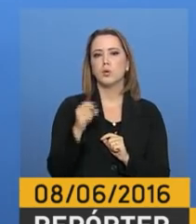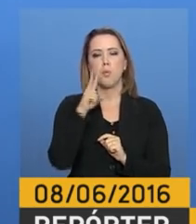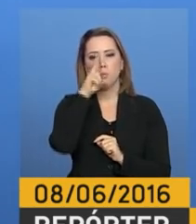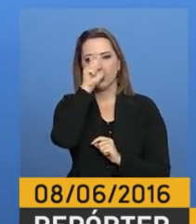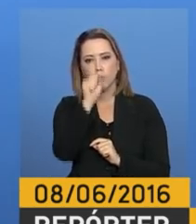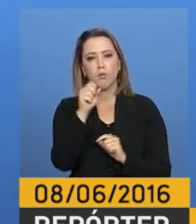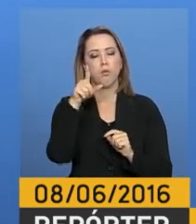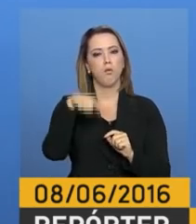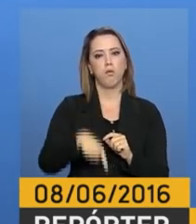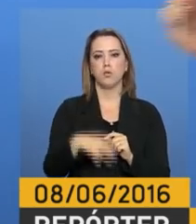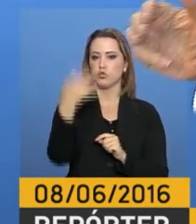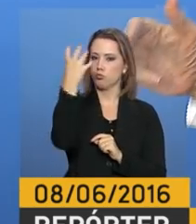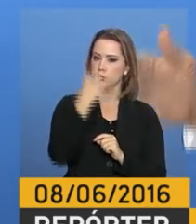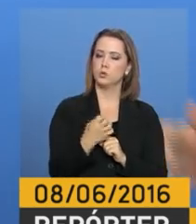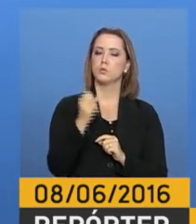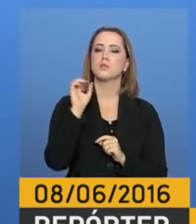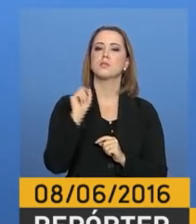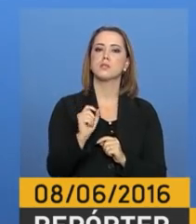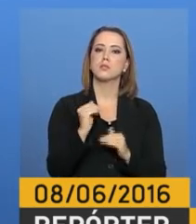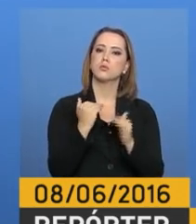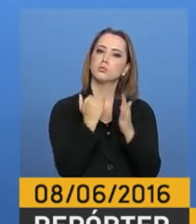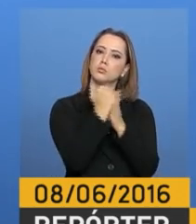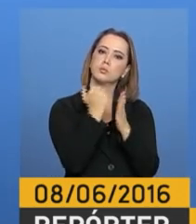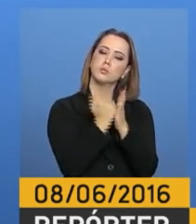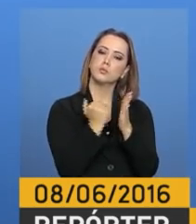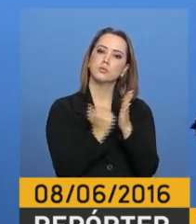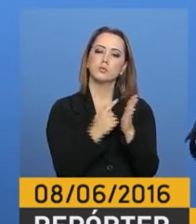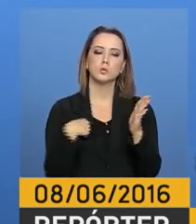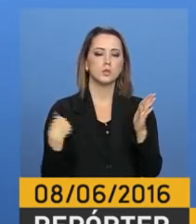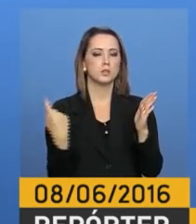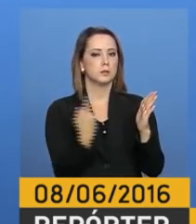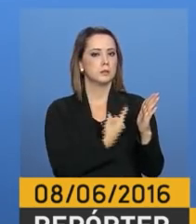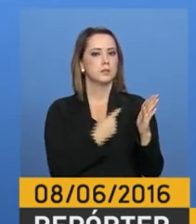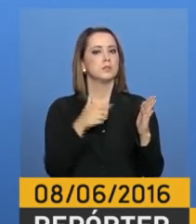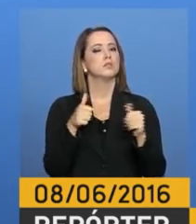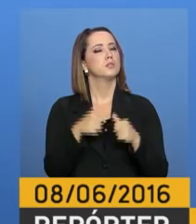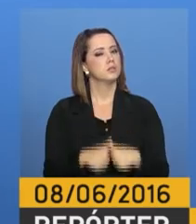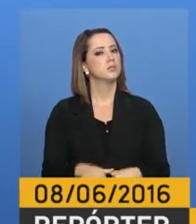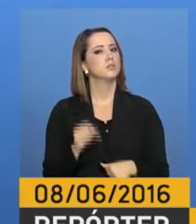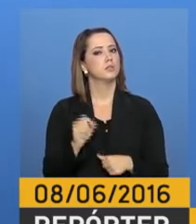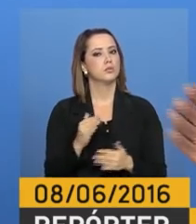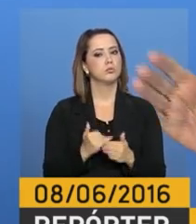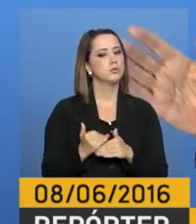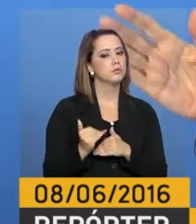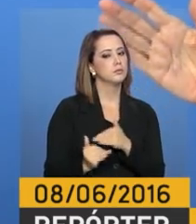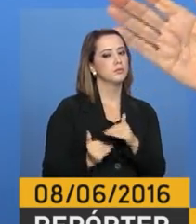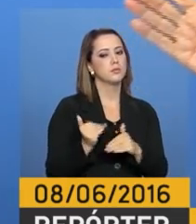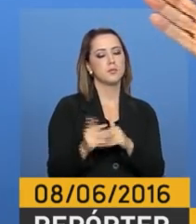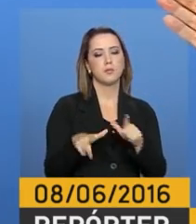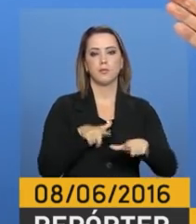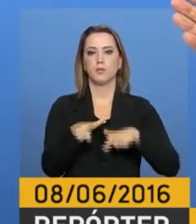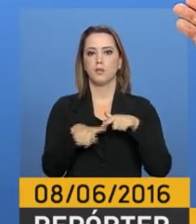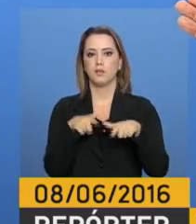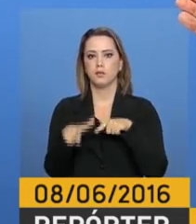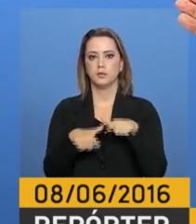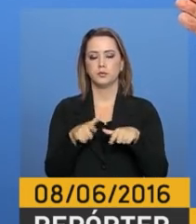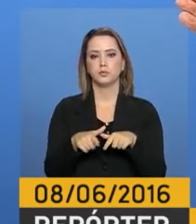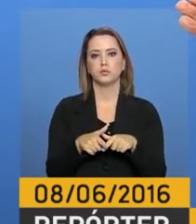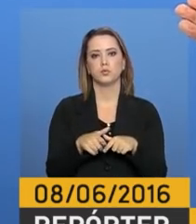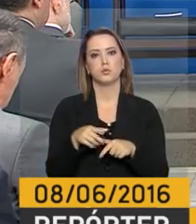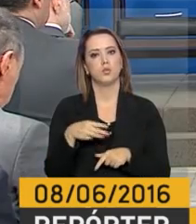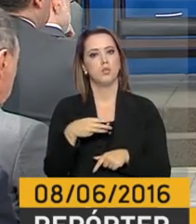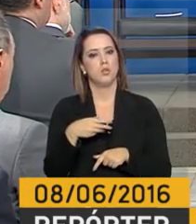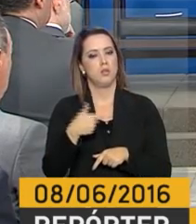sério de medidas que estamos Ah num processo constante 23